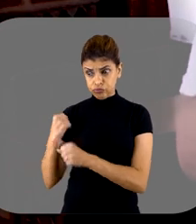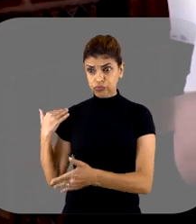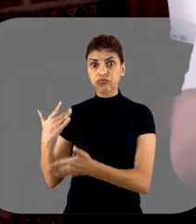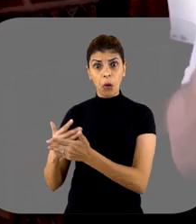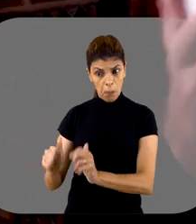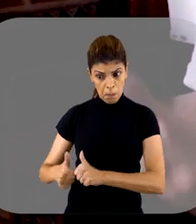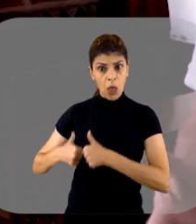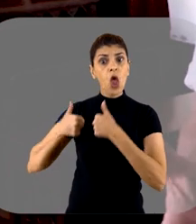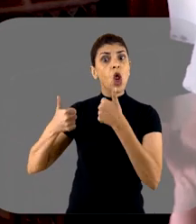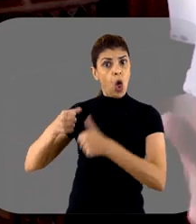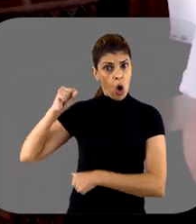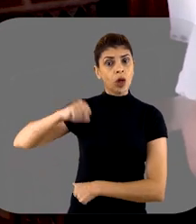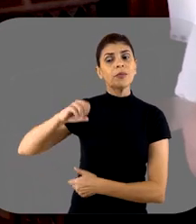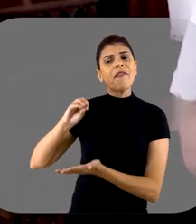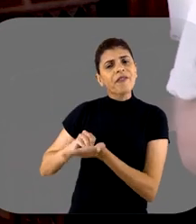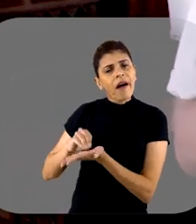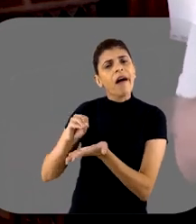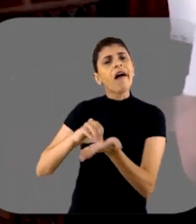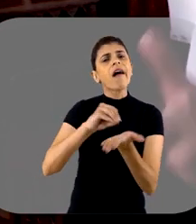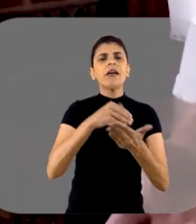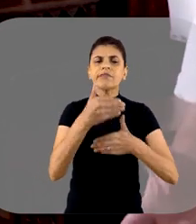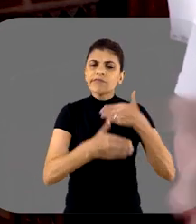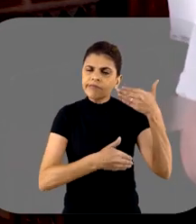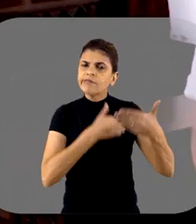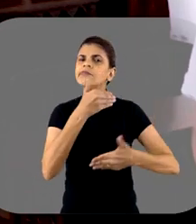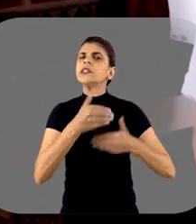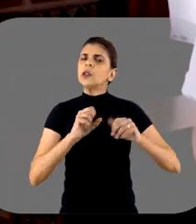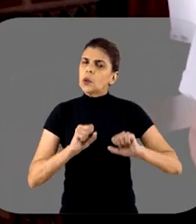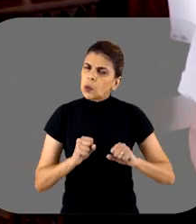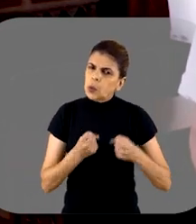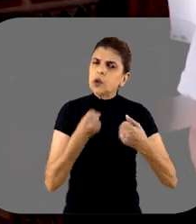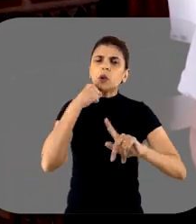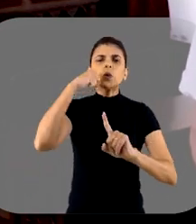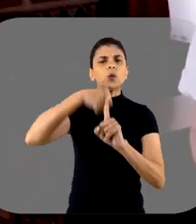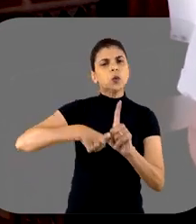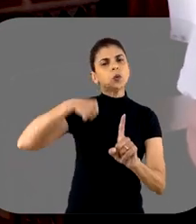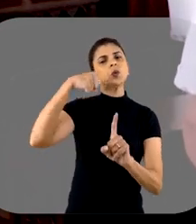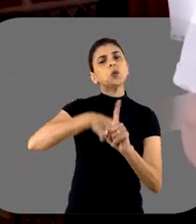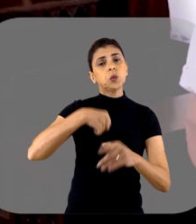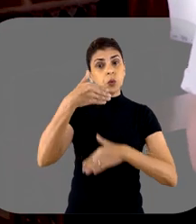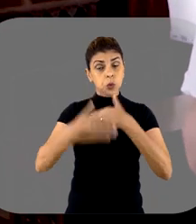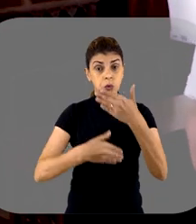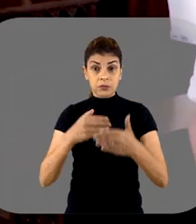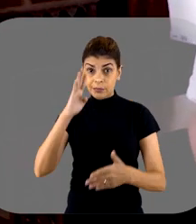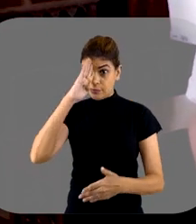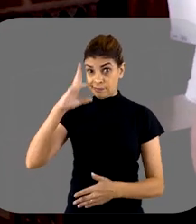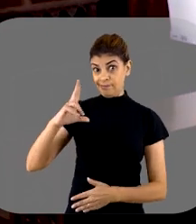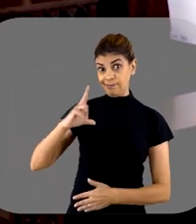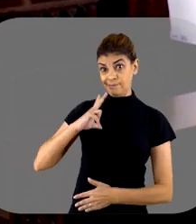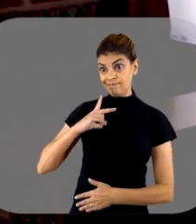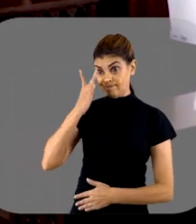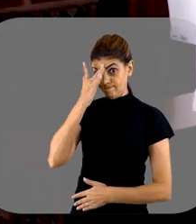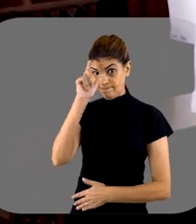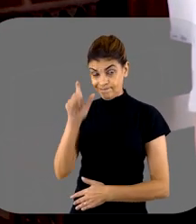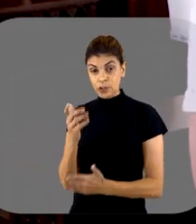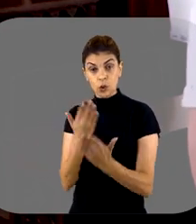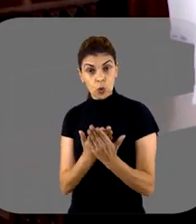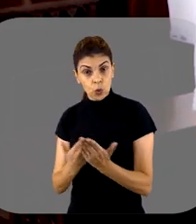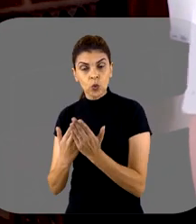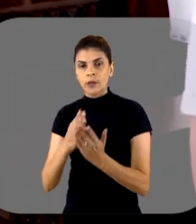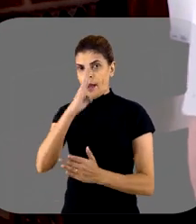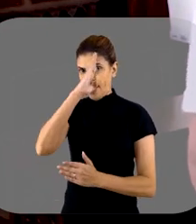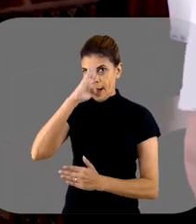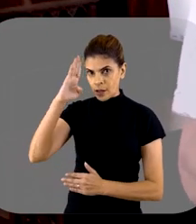se melhorou muita coisa, mas ainda temos um trajeto muito grande a ser percorrido. Em particular, o estudante